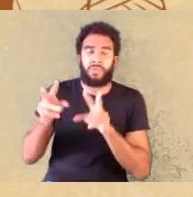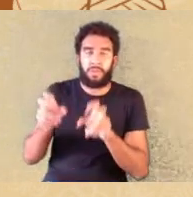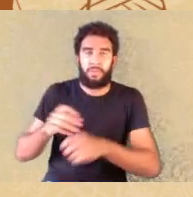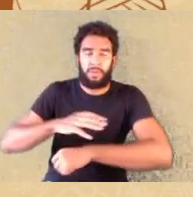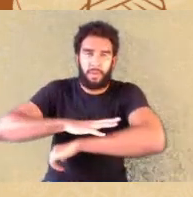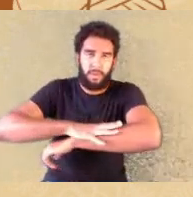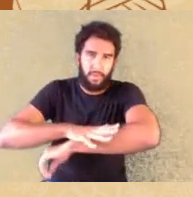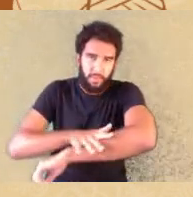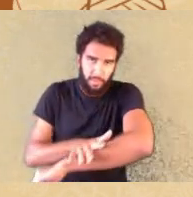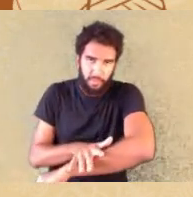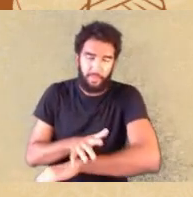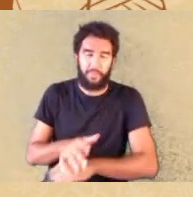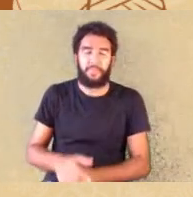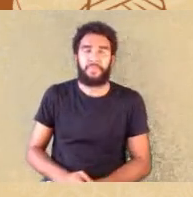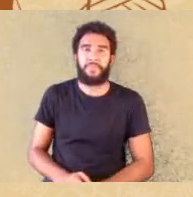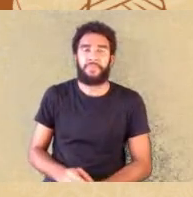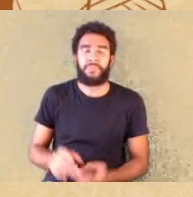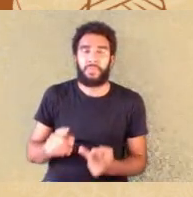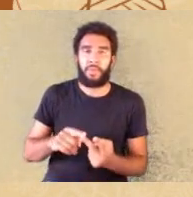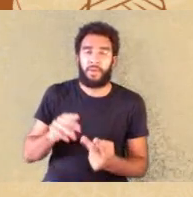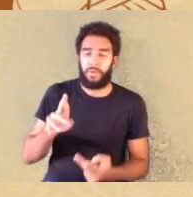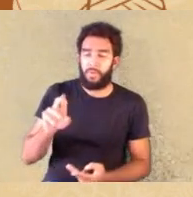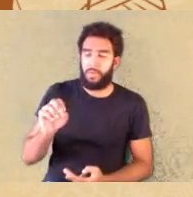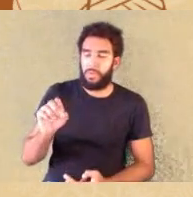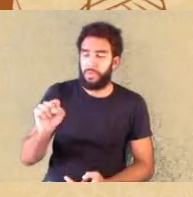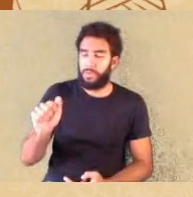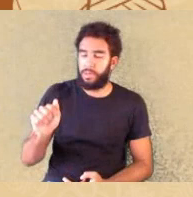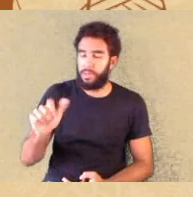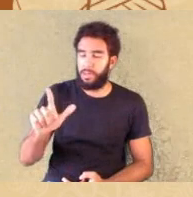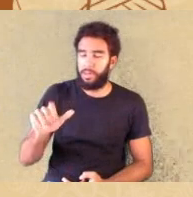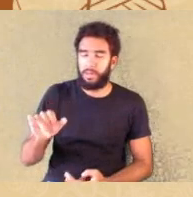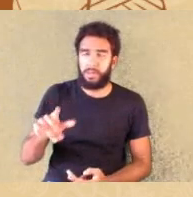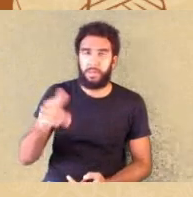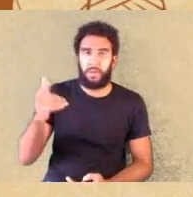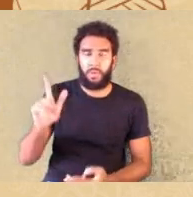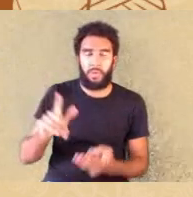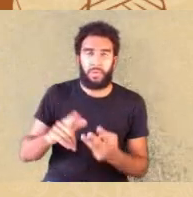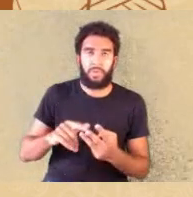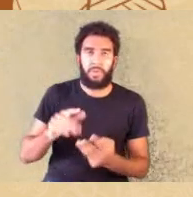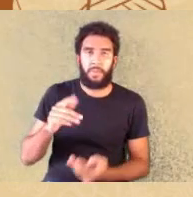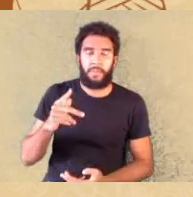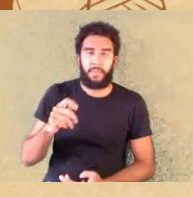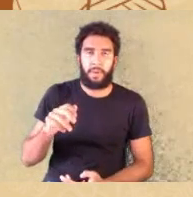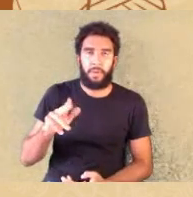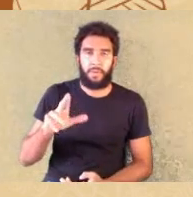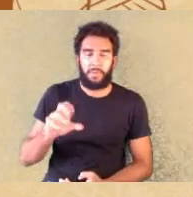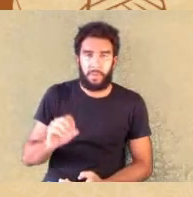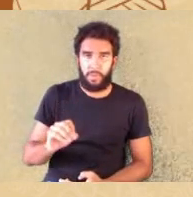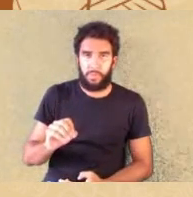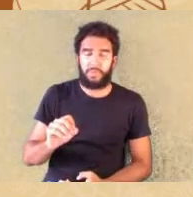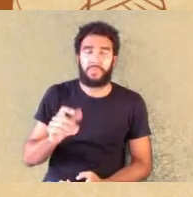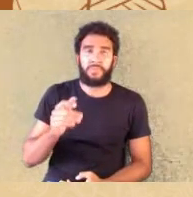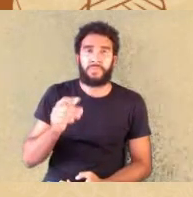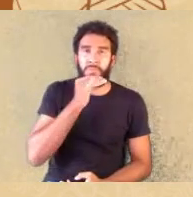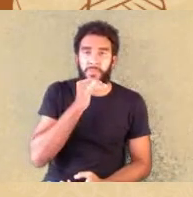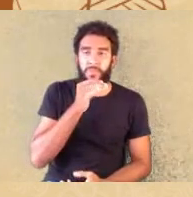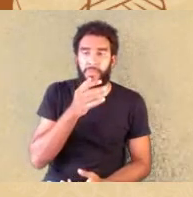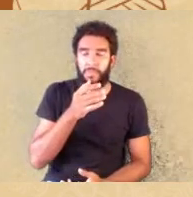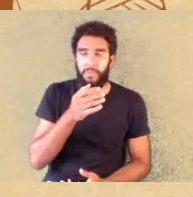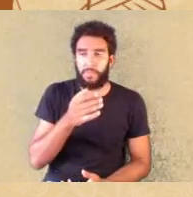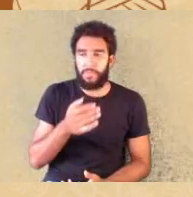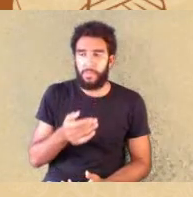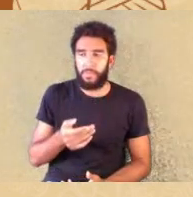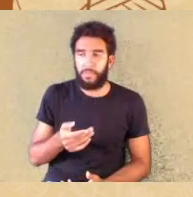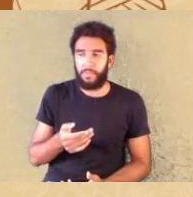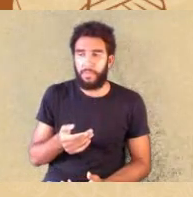Rosália Diogo, e o Paulo Grange, são colegas aqui. A Rosália é aqui do Brasil, de Minas. O Paulo de Carvalho, se a memória